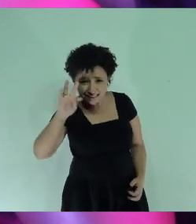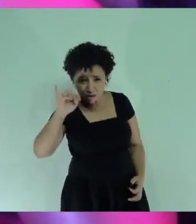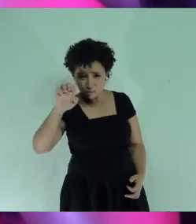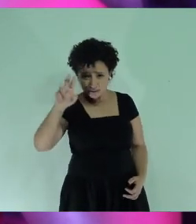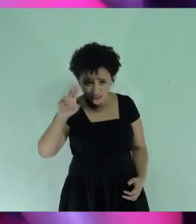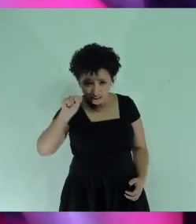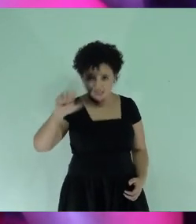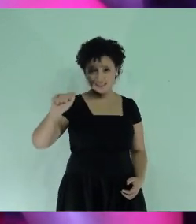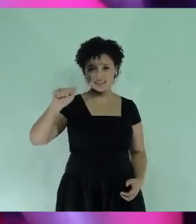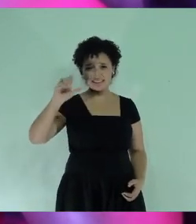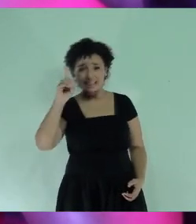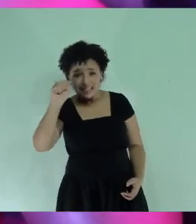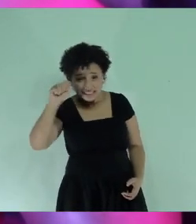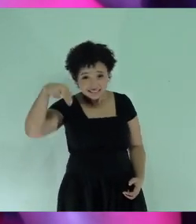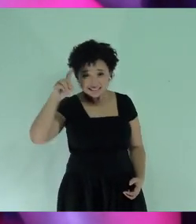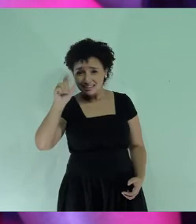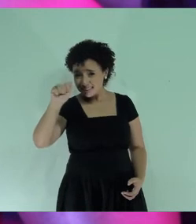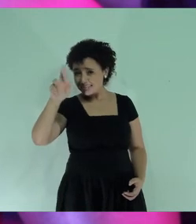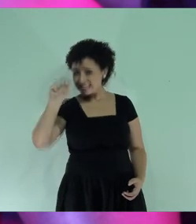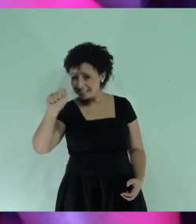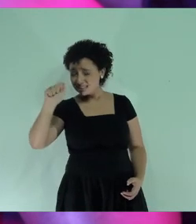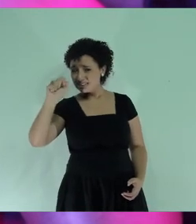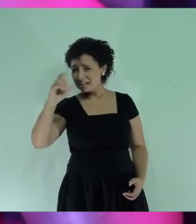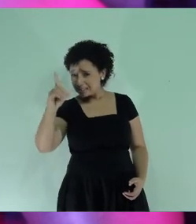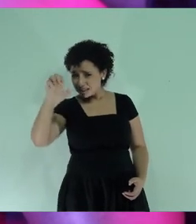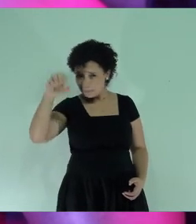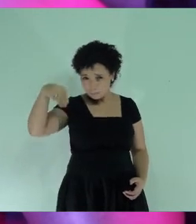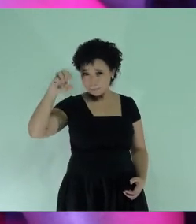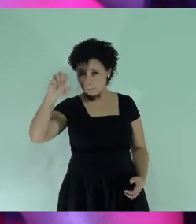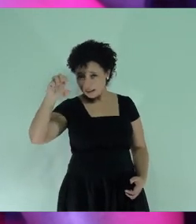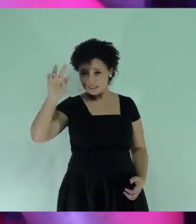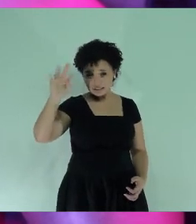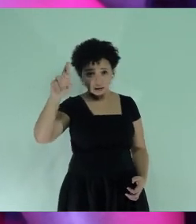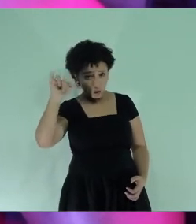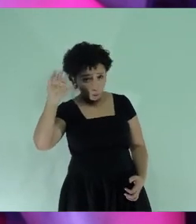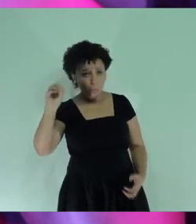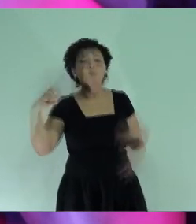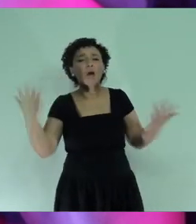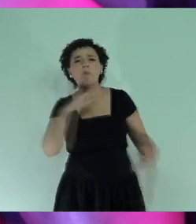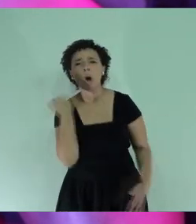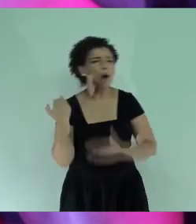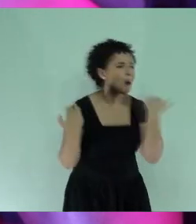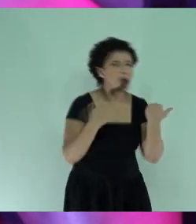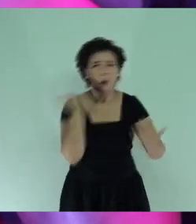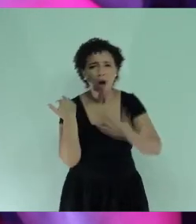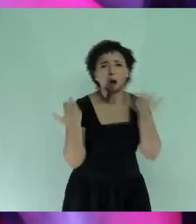Dandara? Demétrio? Quanta de nós será mais uma estatística, hein?